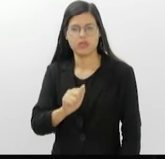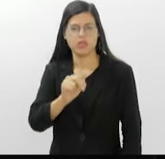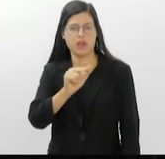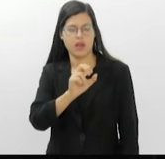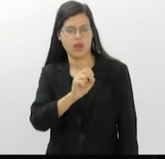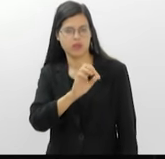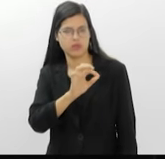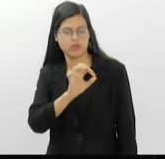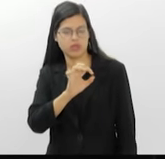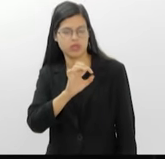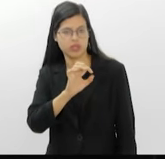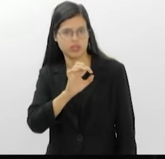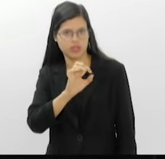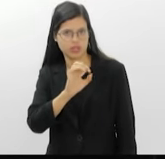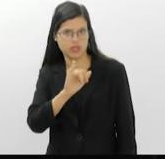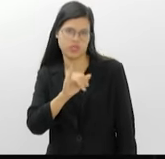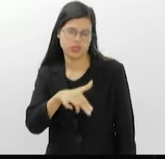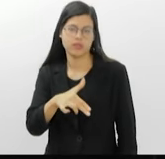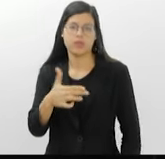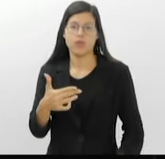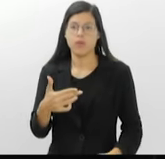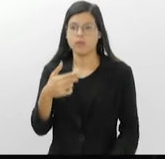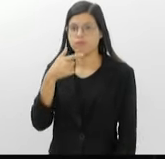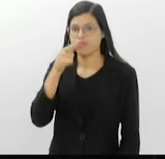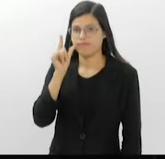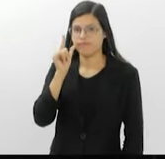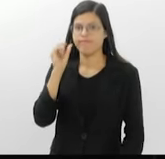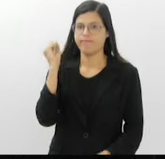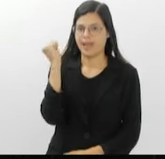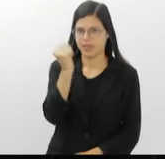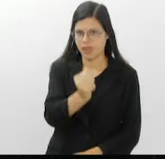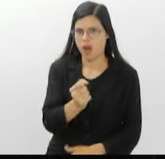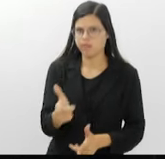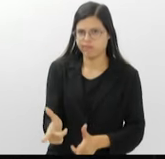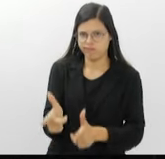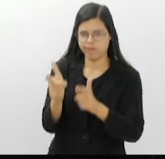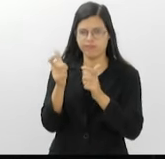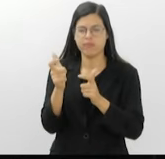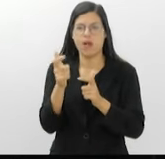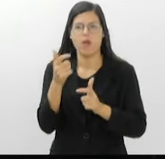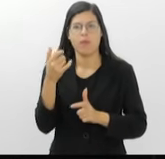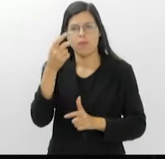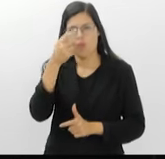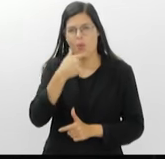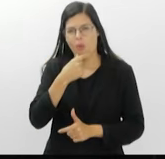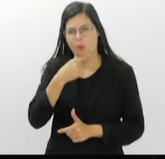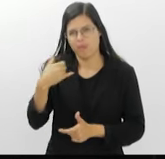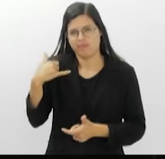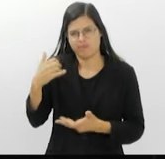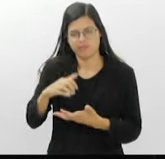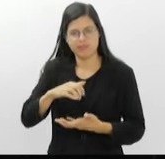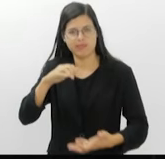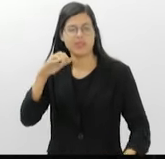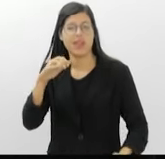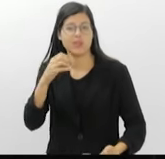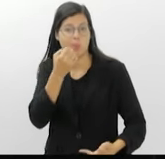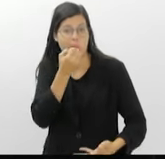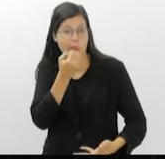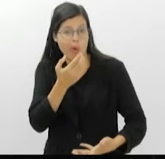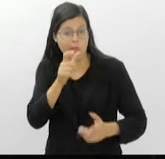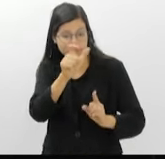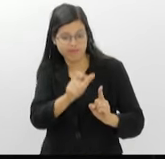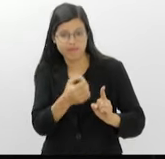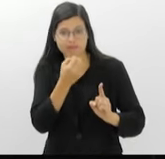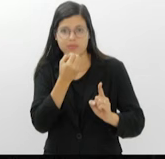ontem tiraram a vida de um senhor de idade, uma pessoa do bem,